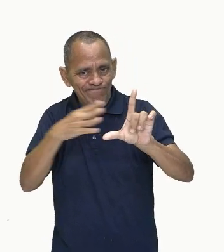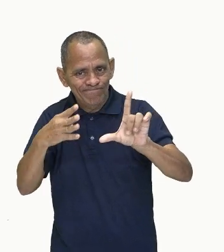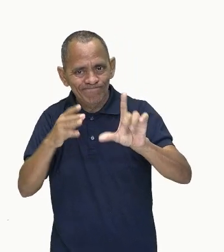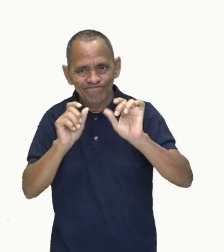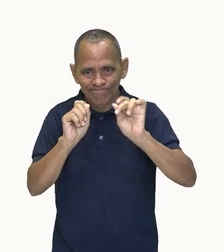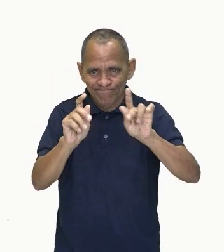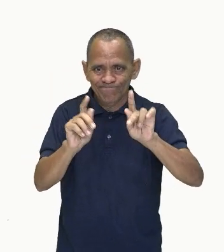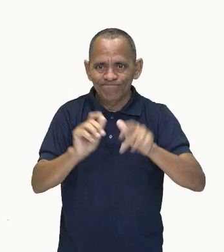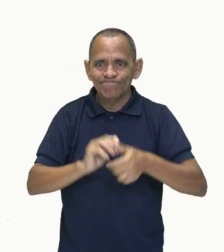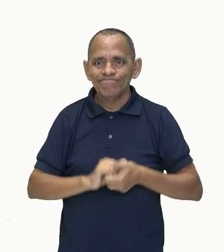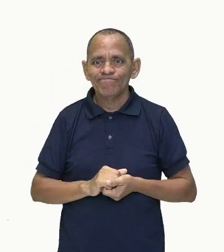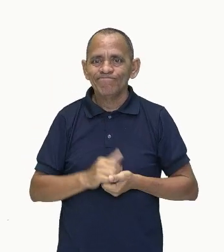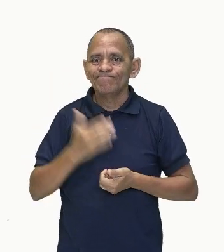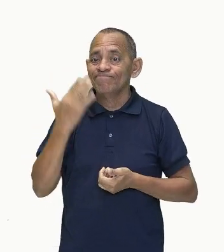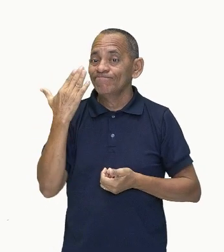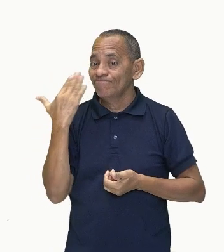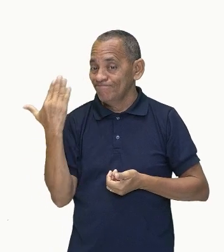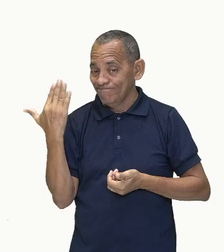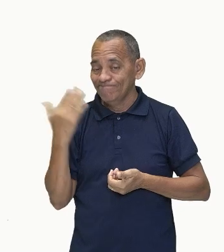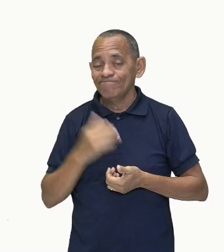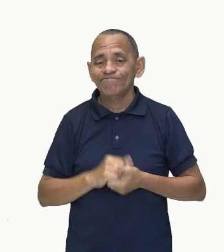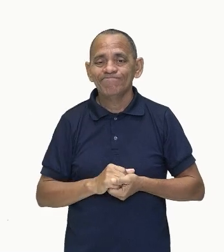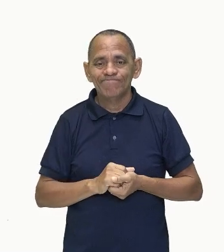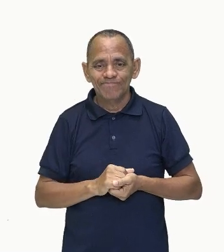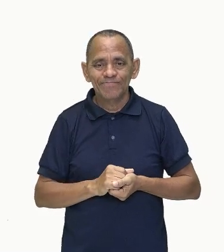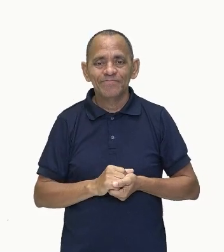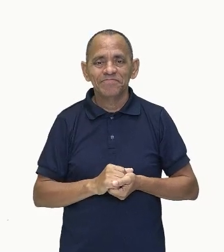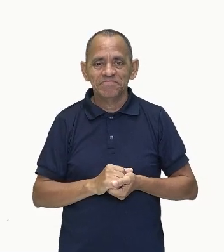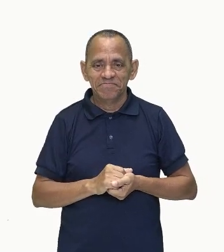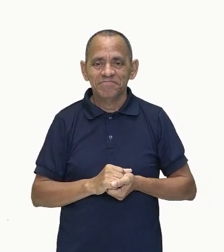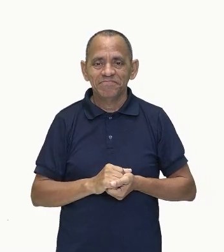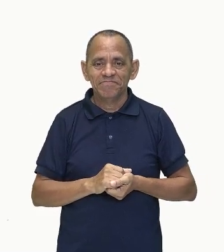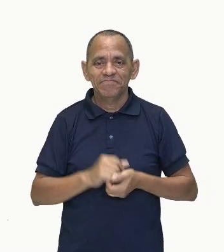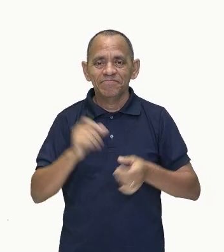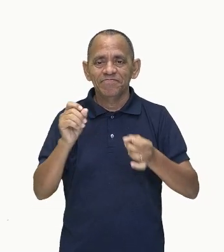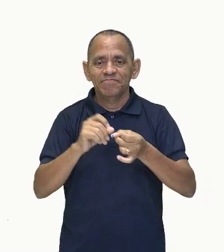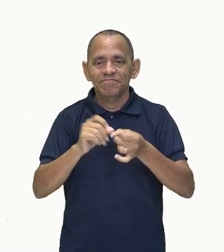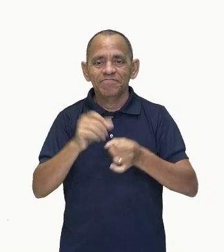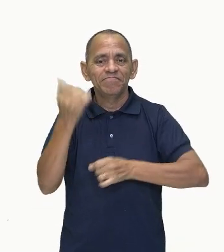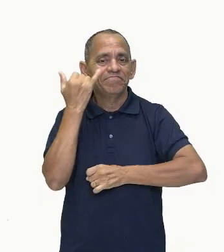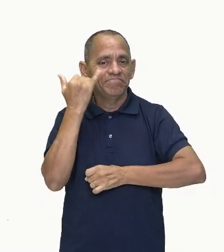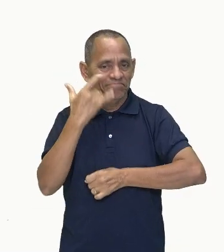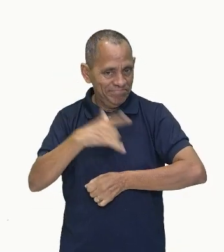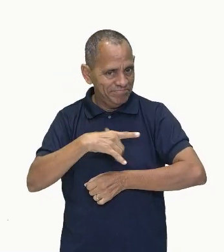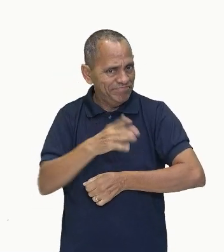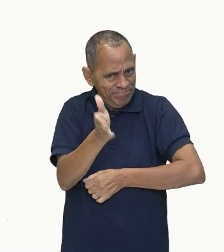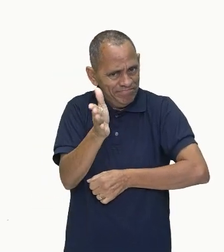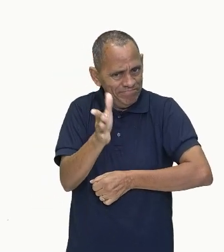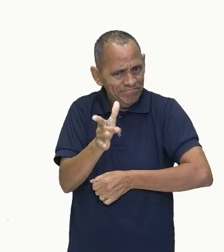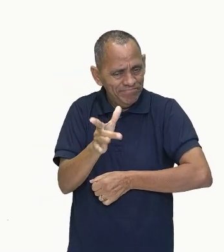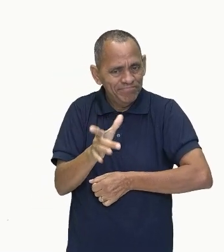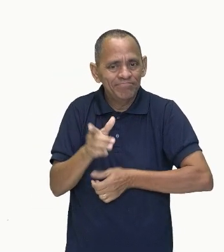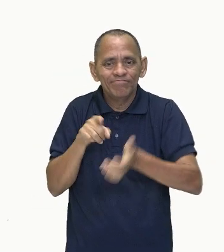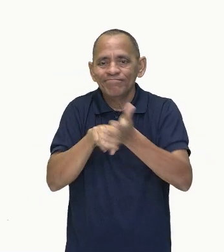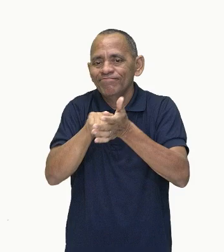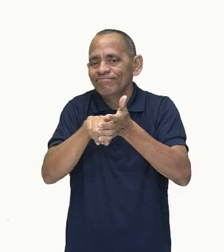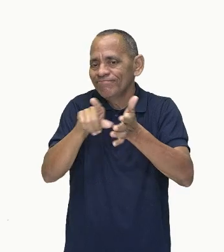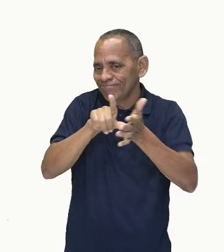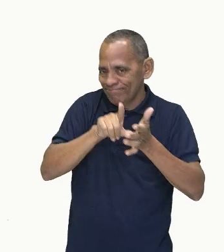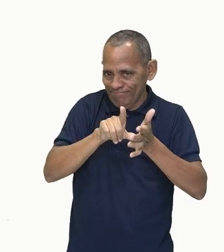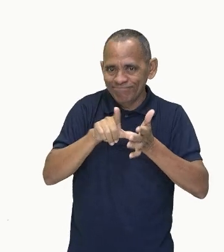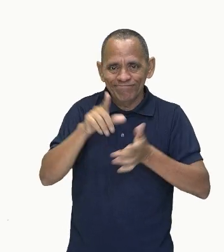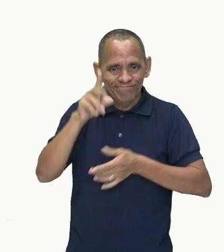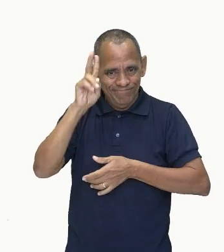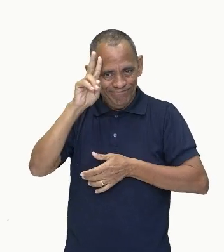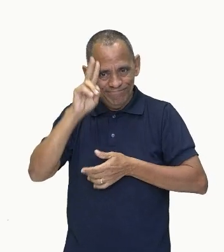E tá aí, então, o nosso gráfico de colunas, né? Feito com as informações que nós tínhamos lá na tabela, tá